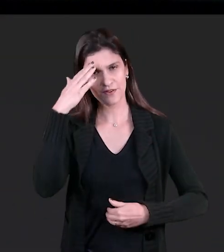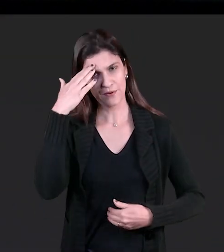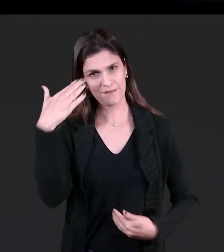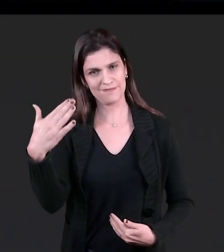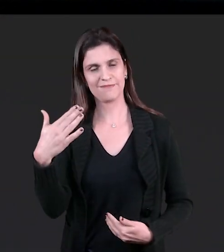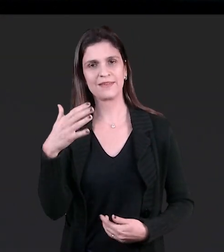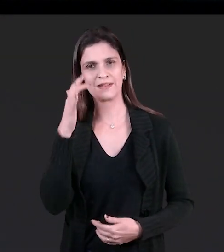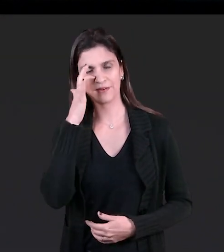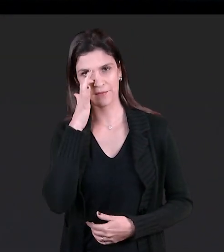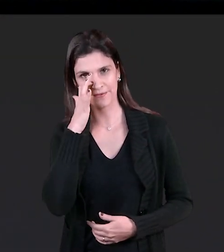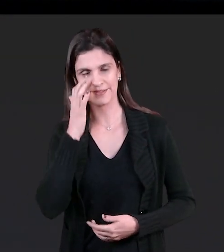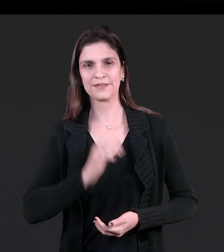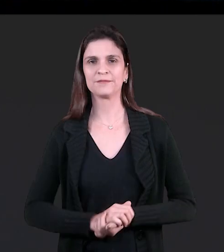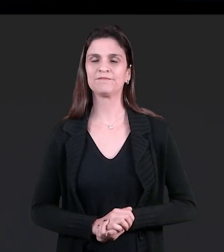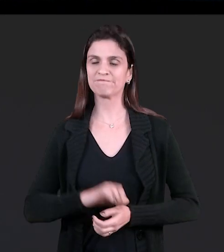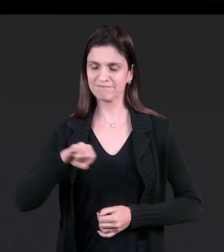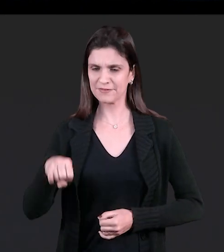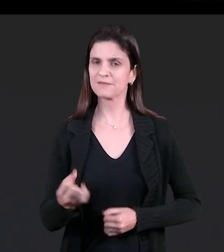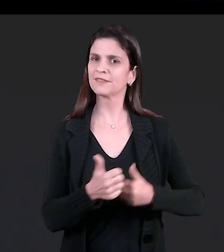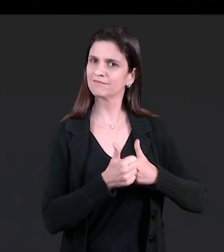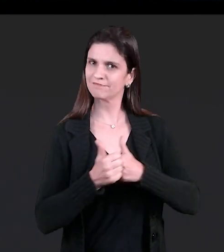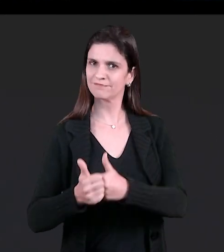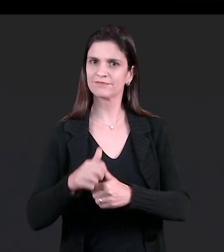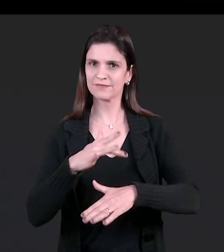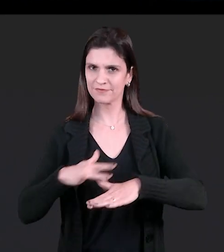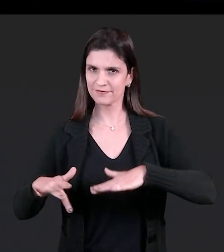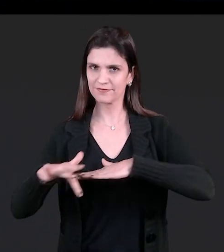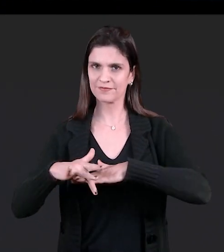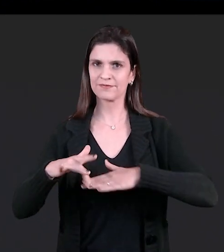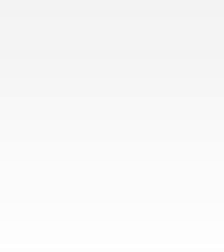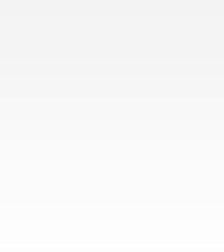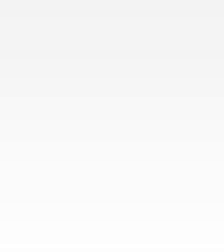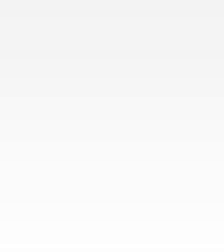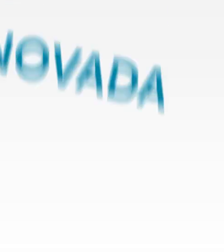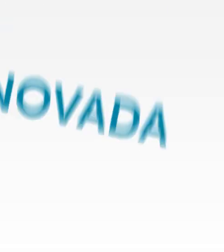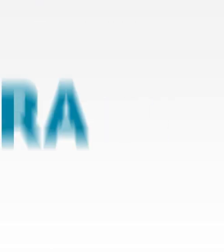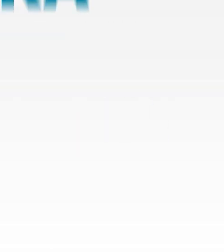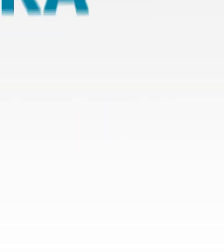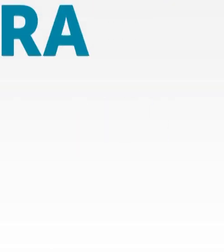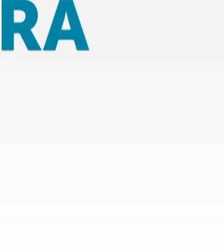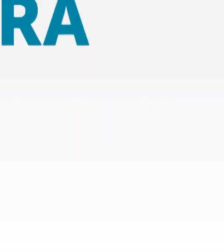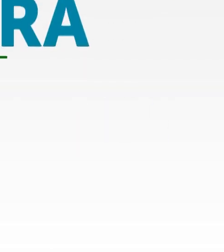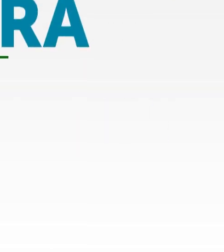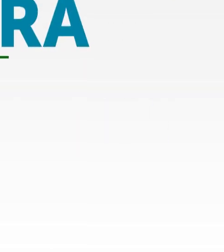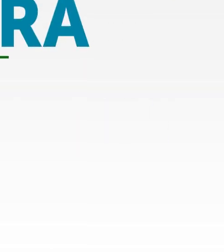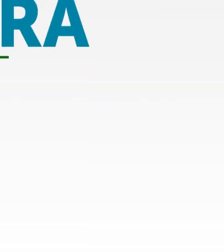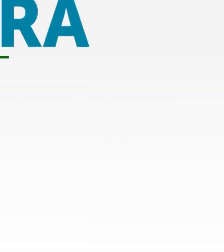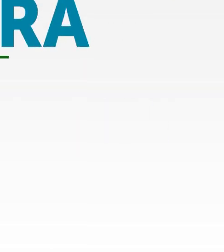aqui. Obrigada pela sua companhia. Aproveite e siga nossas mídias sociais.